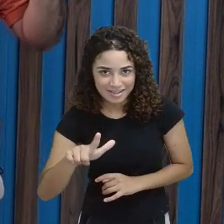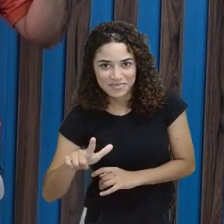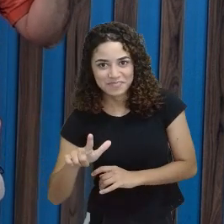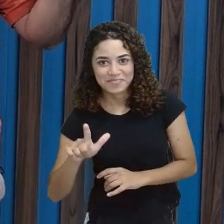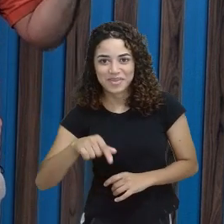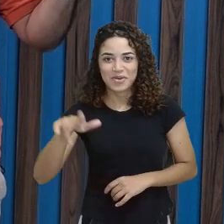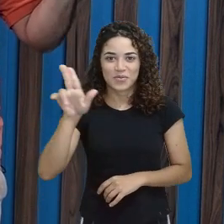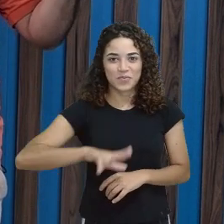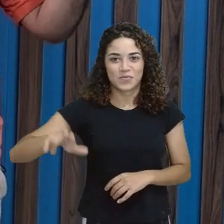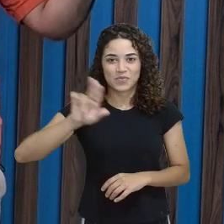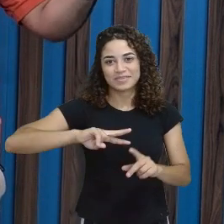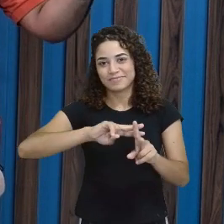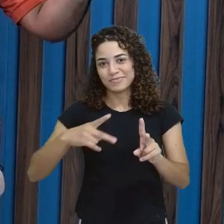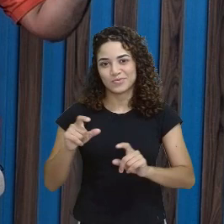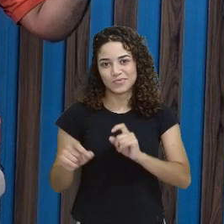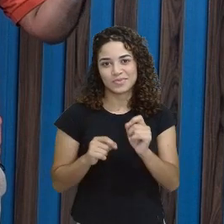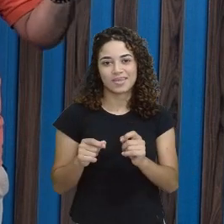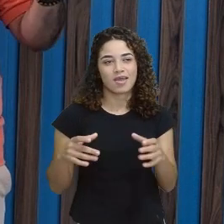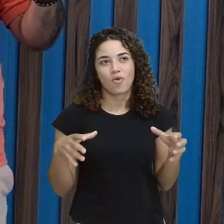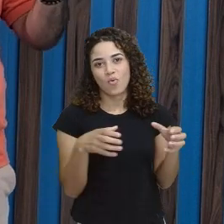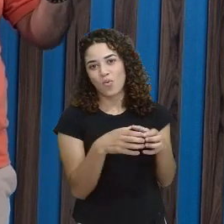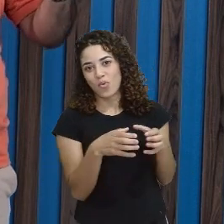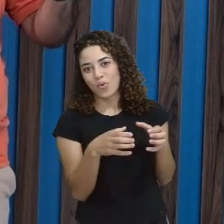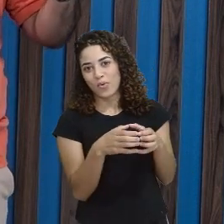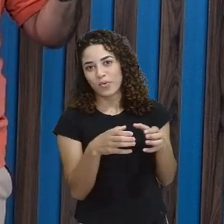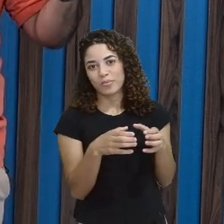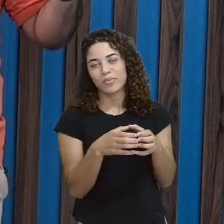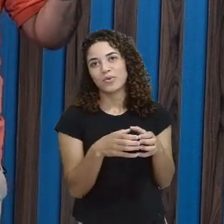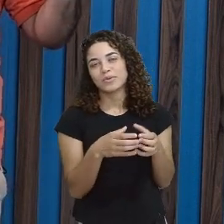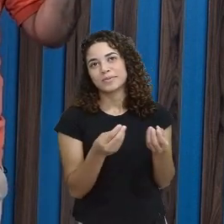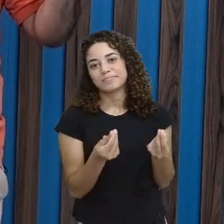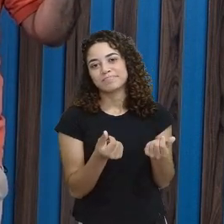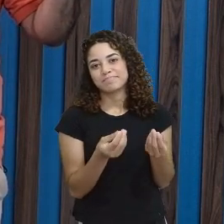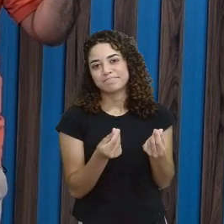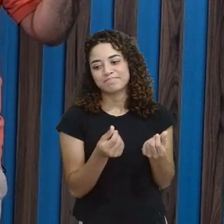utiliza o recurso, né, de um setor para cobrir